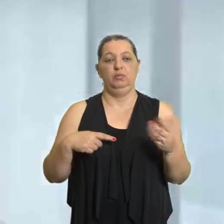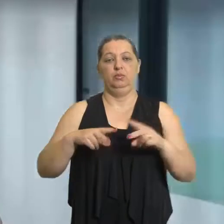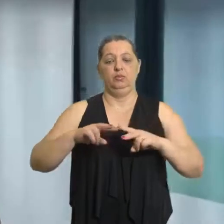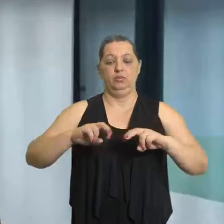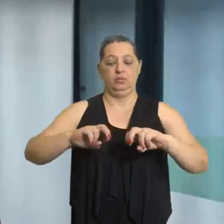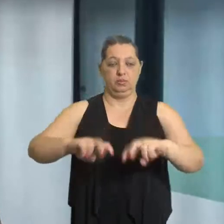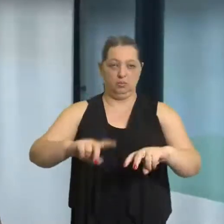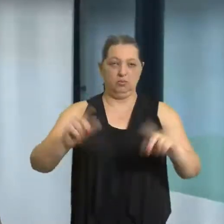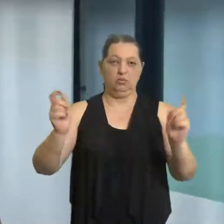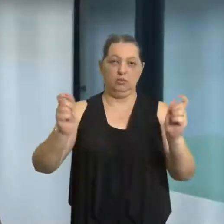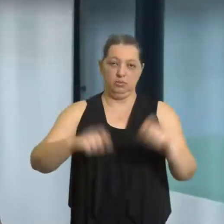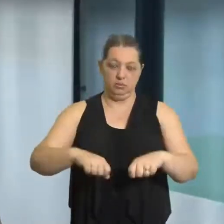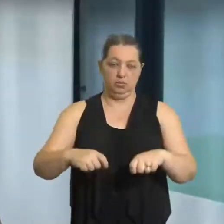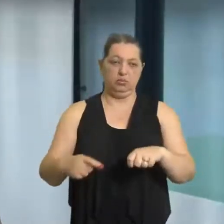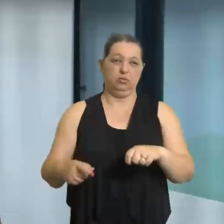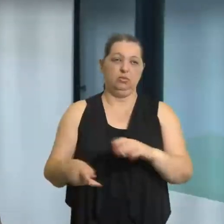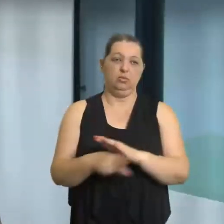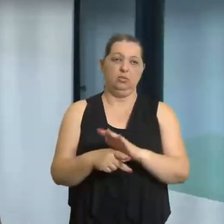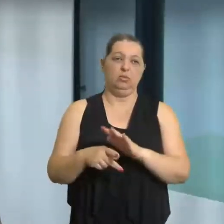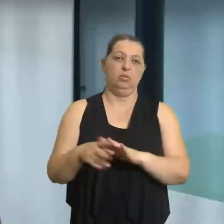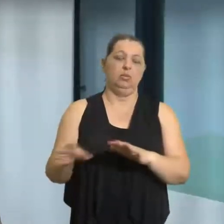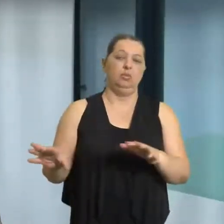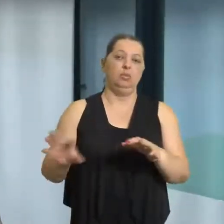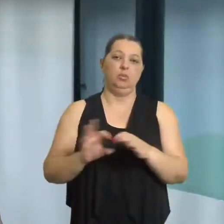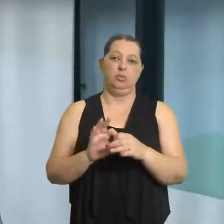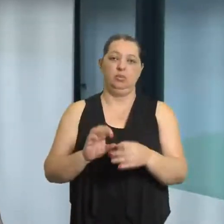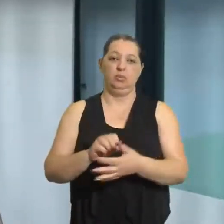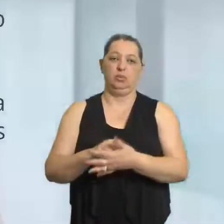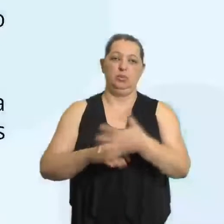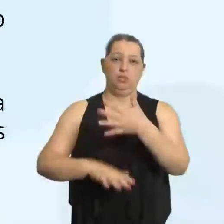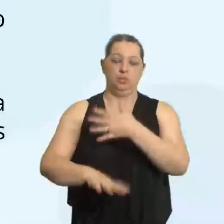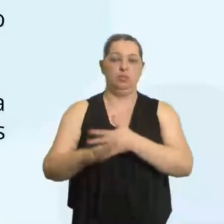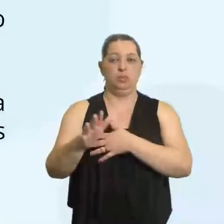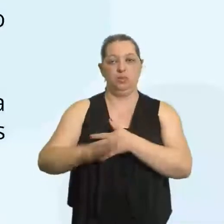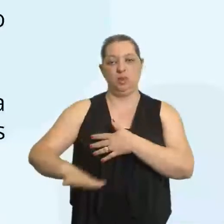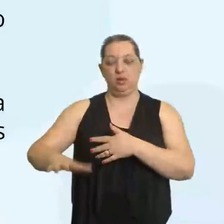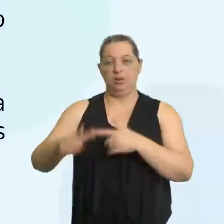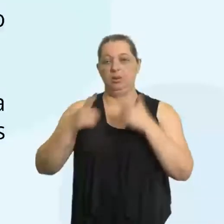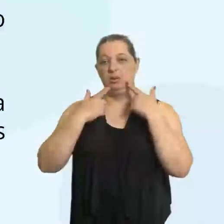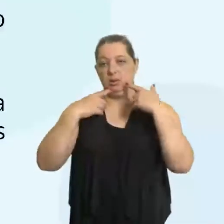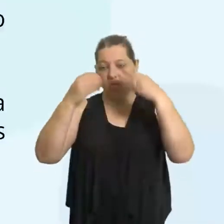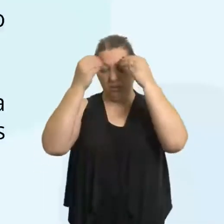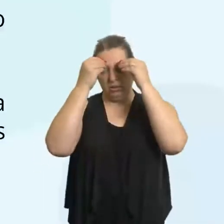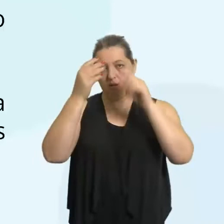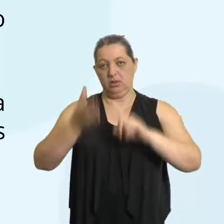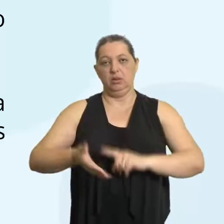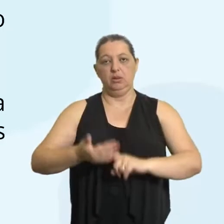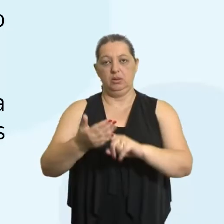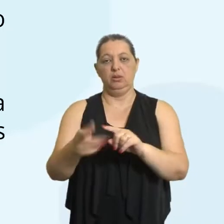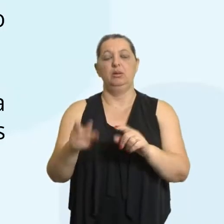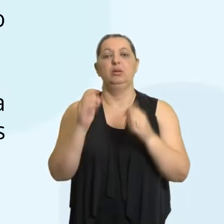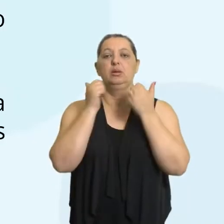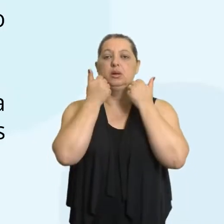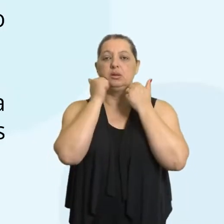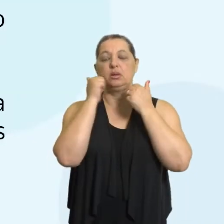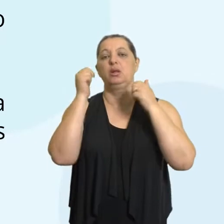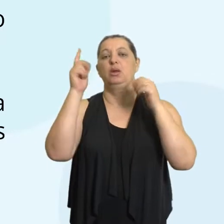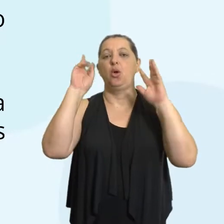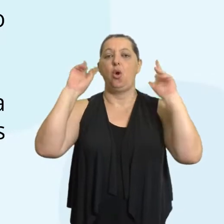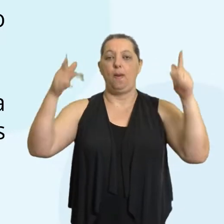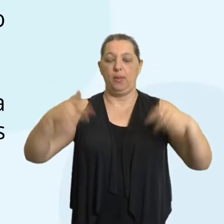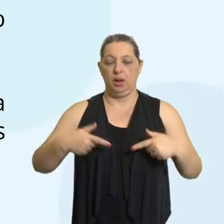possibilidades integrativas os componentes curriculares da área de linguagens e suas Tecnologias e das ciências humanas